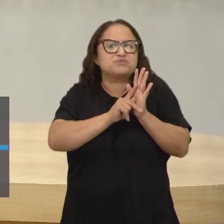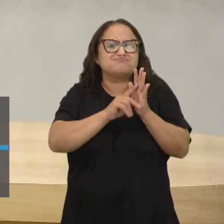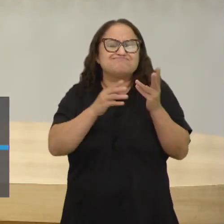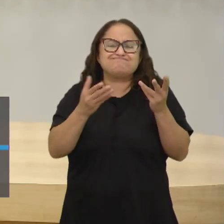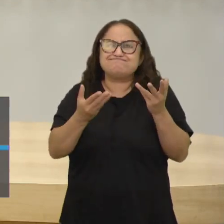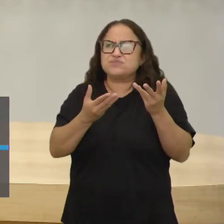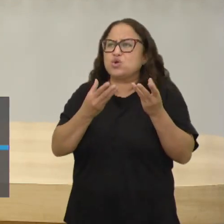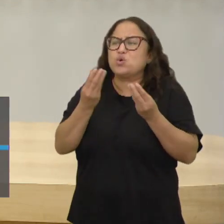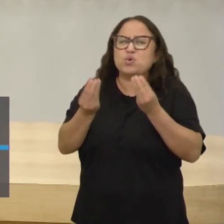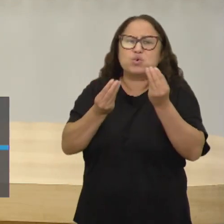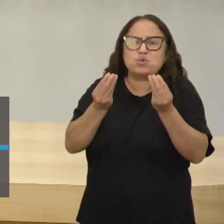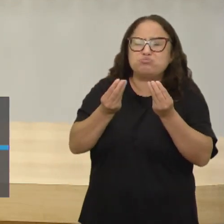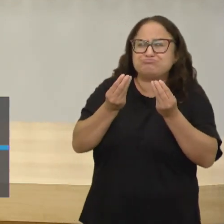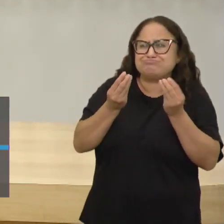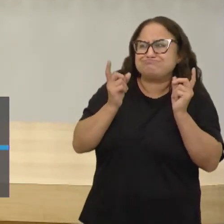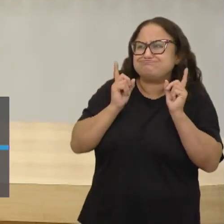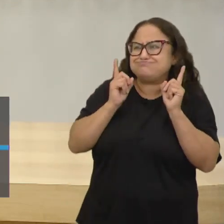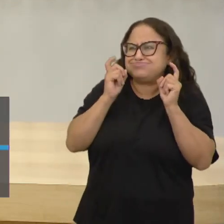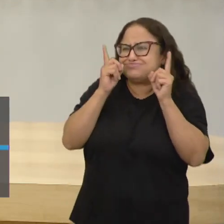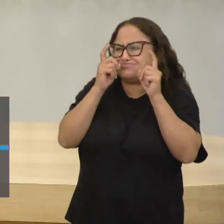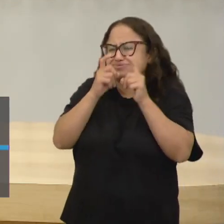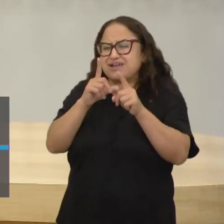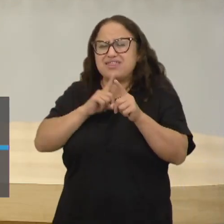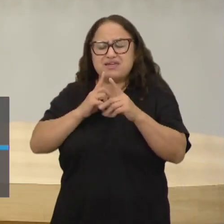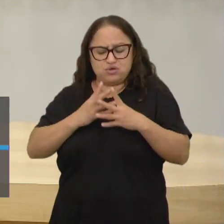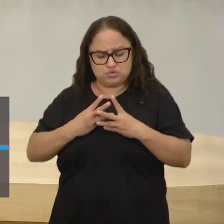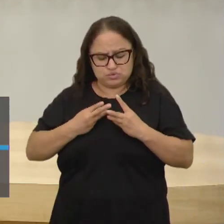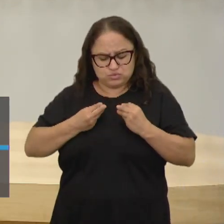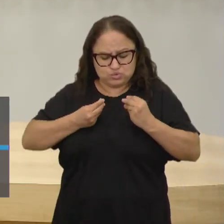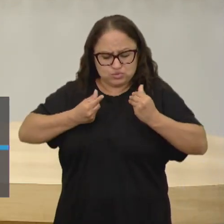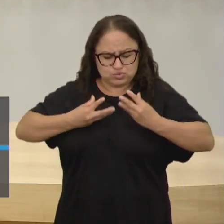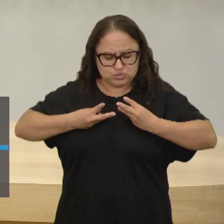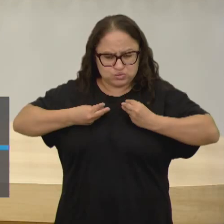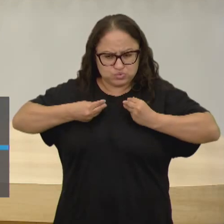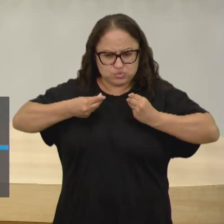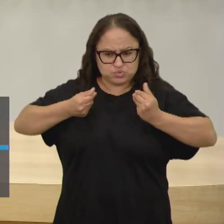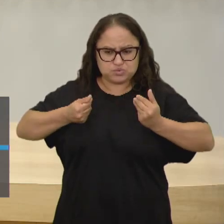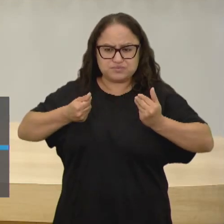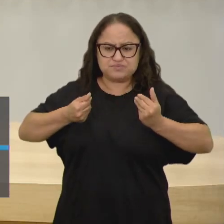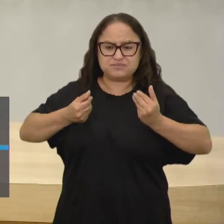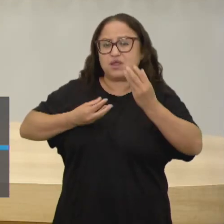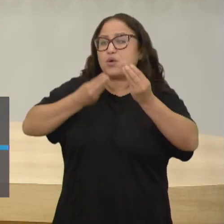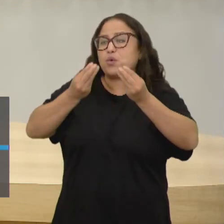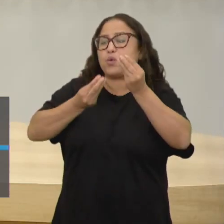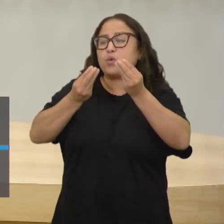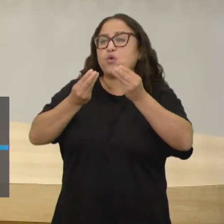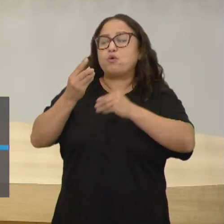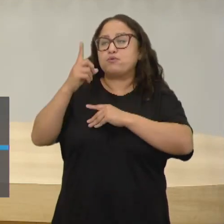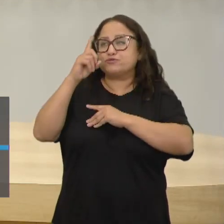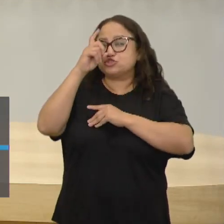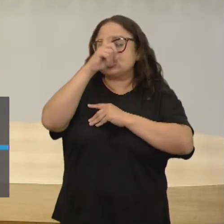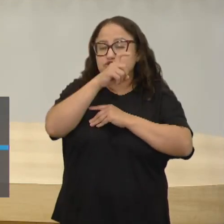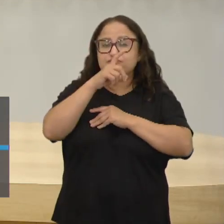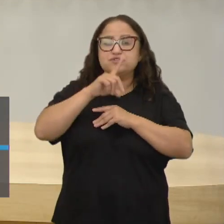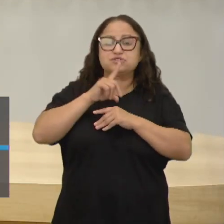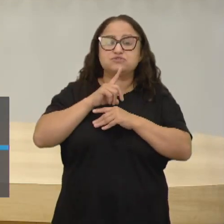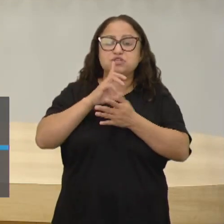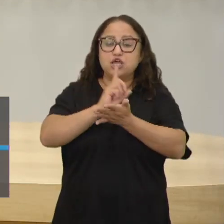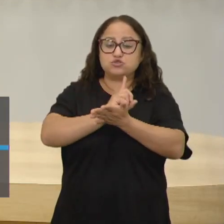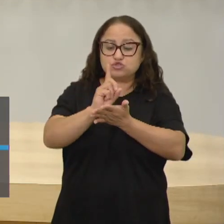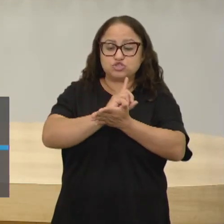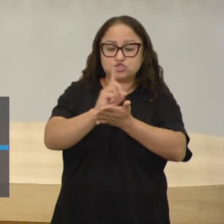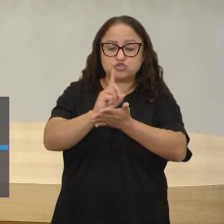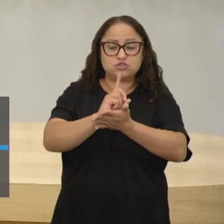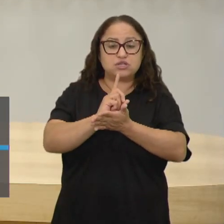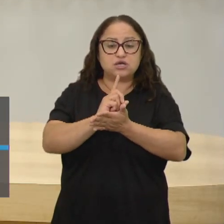puxa, mas isso aqui está tão carregado de subjetividade. Como é difícil colocar aqui no meu dicionário de